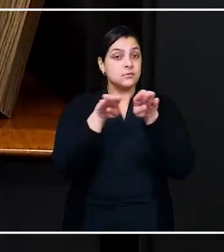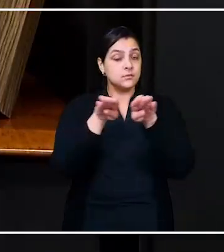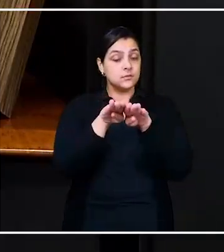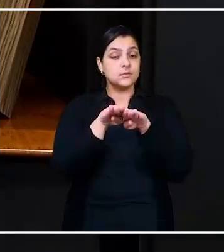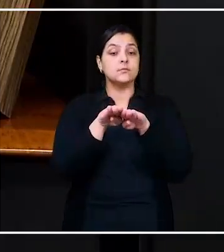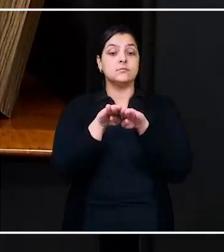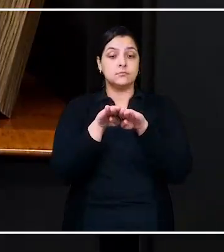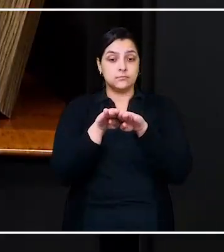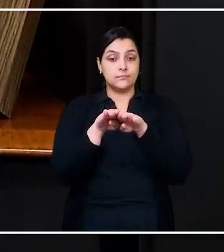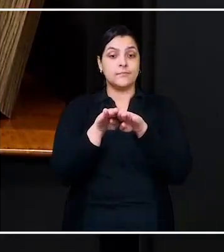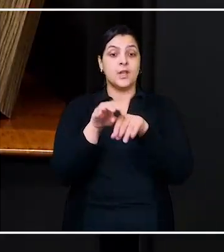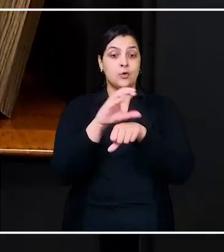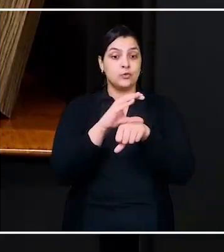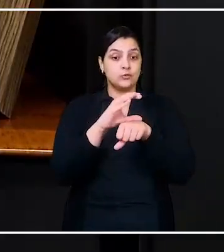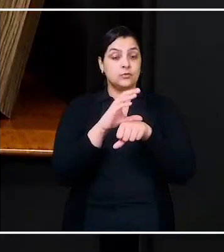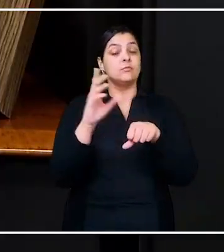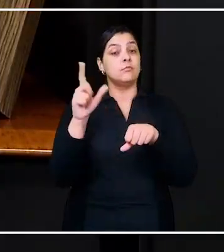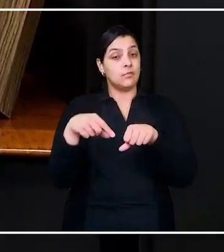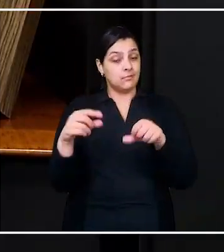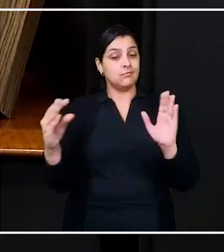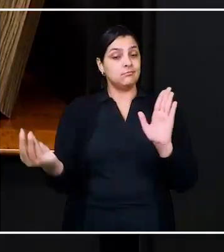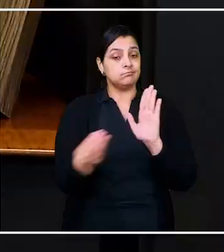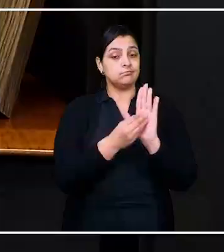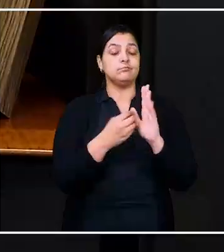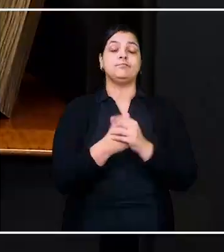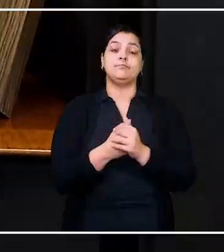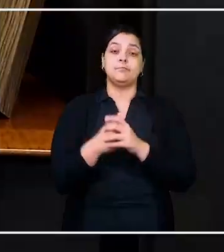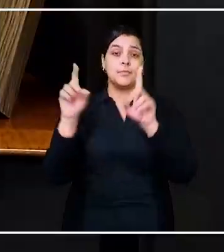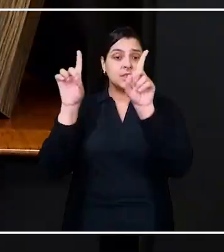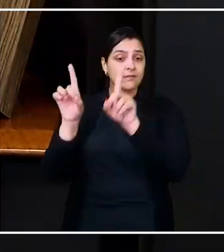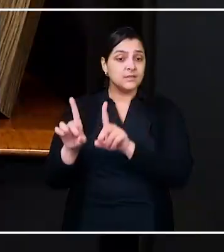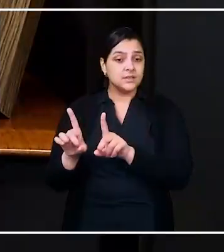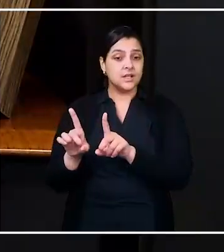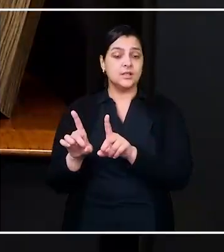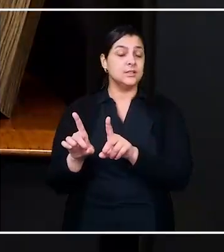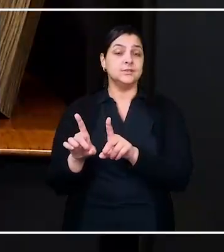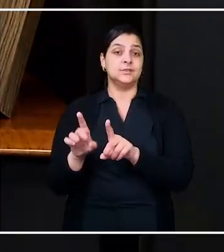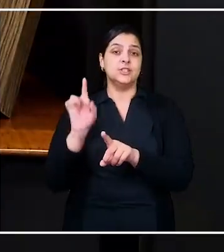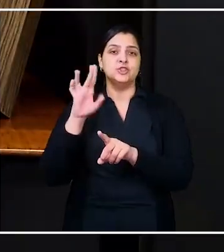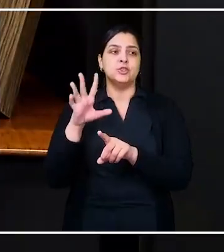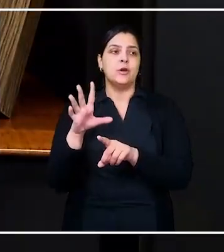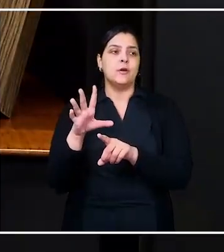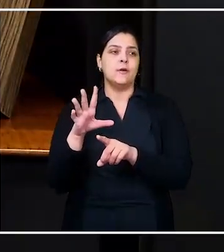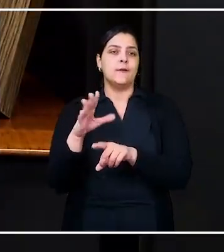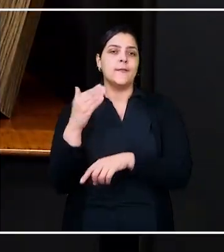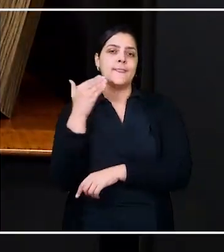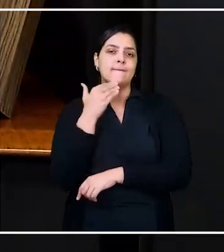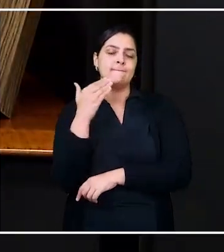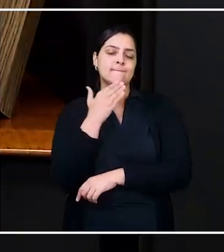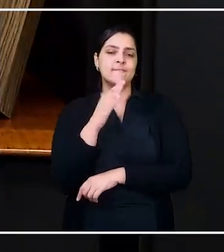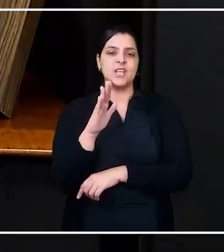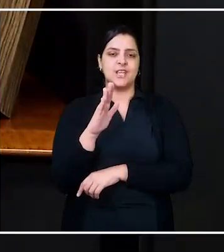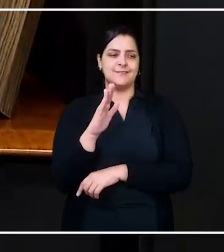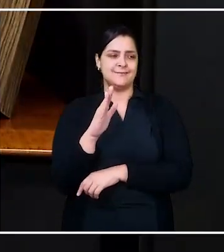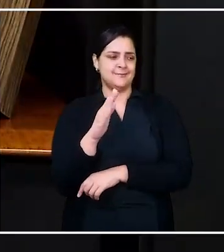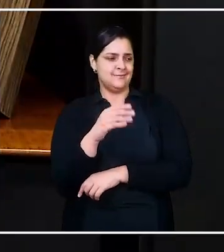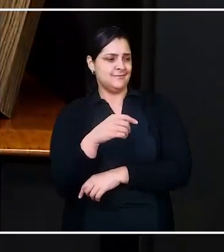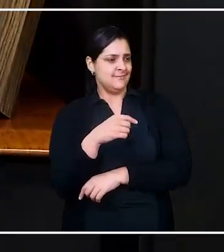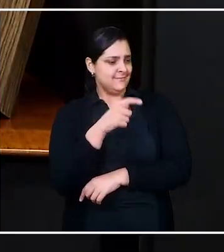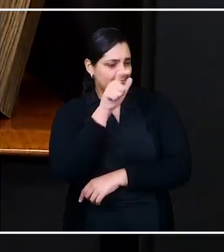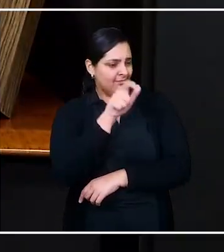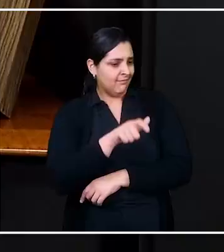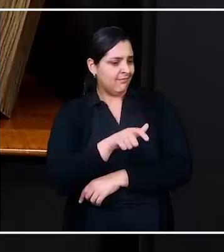equivalência a emenda constitucional portanto é Norma Constitucional a deficiência não passou a ser não é mais vista como um defeito uma